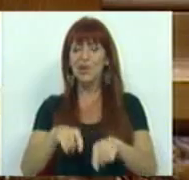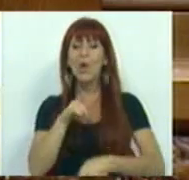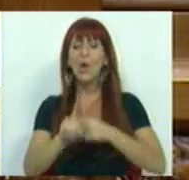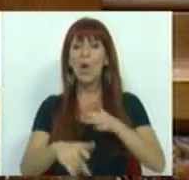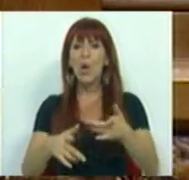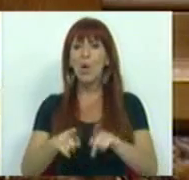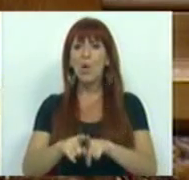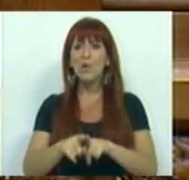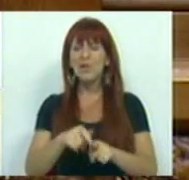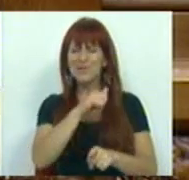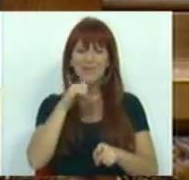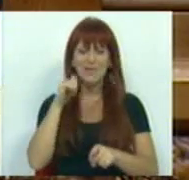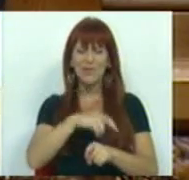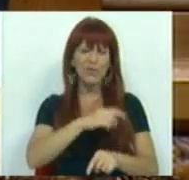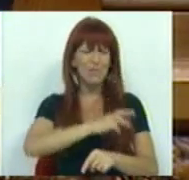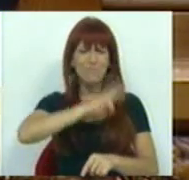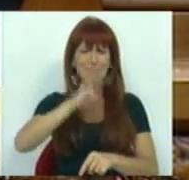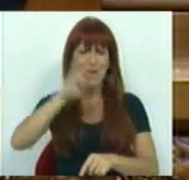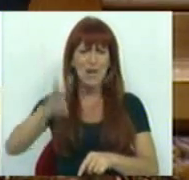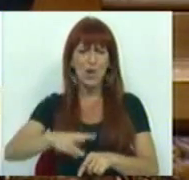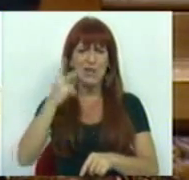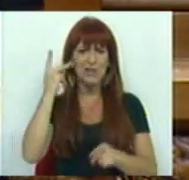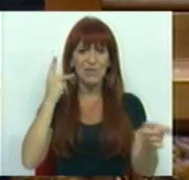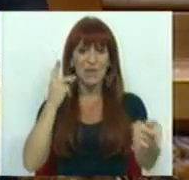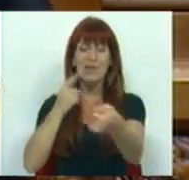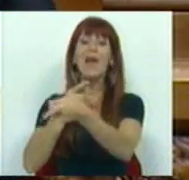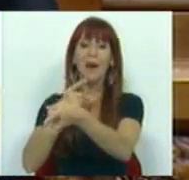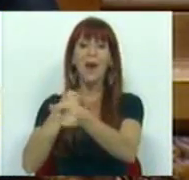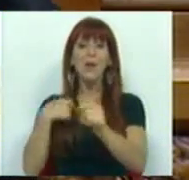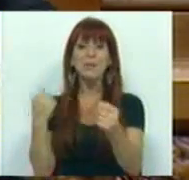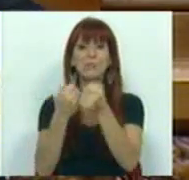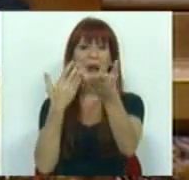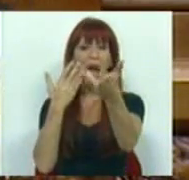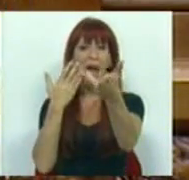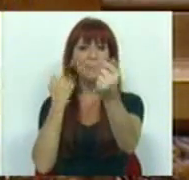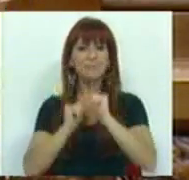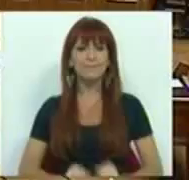quais se sacrificam milhões de vidas. É este o desafio.